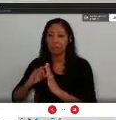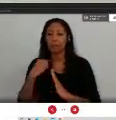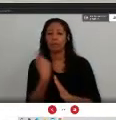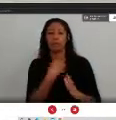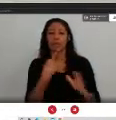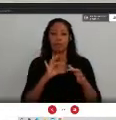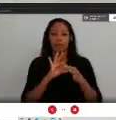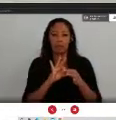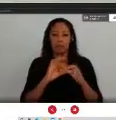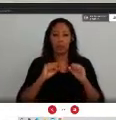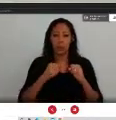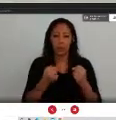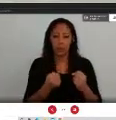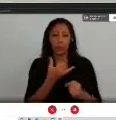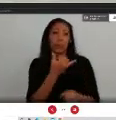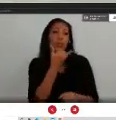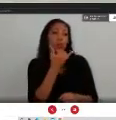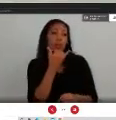do tempo.